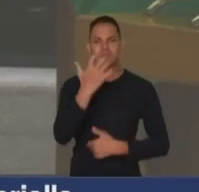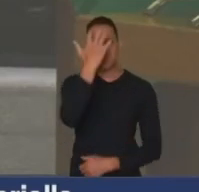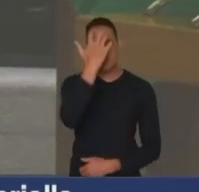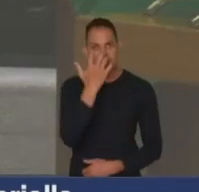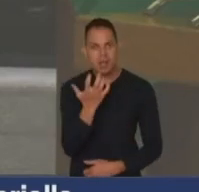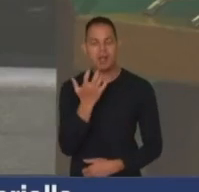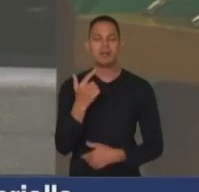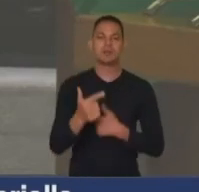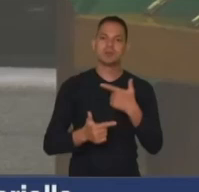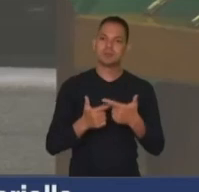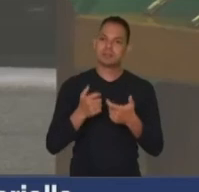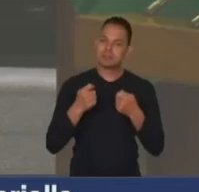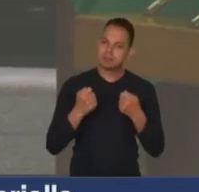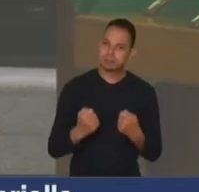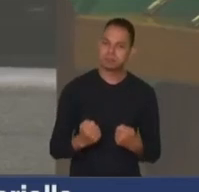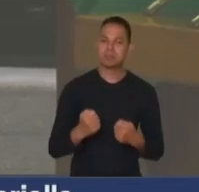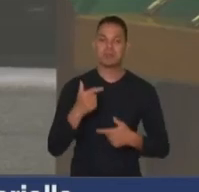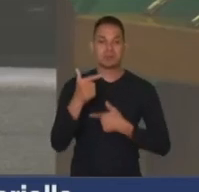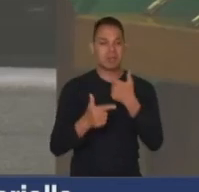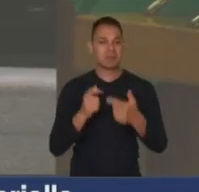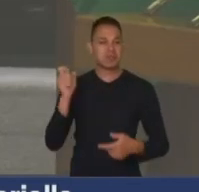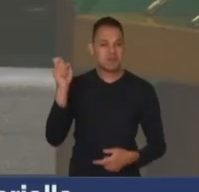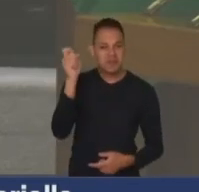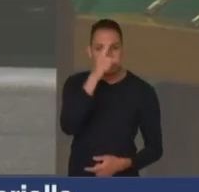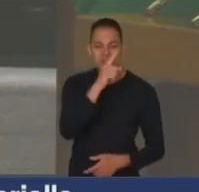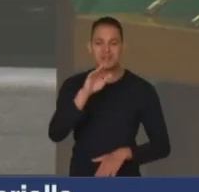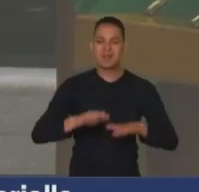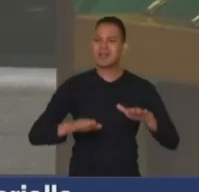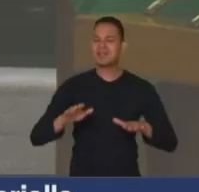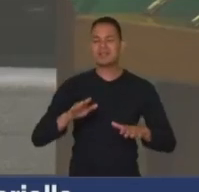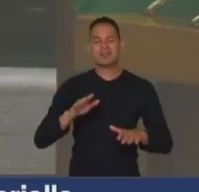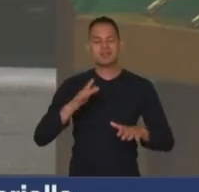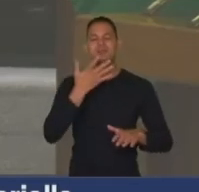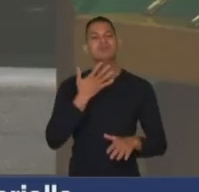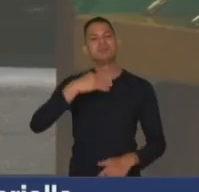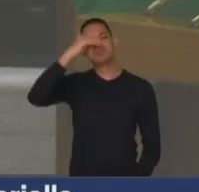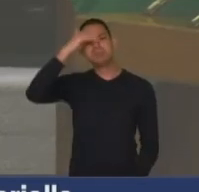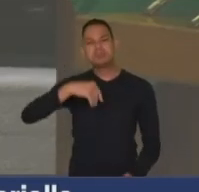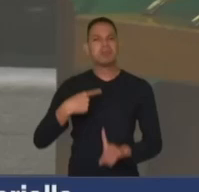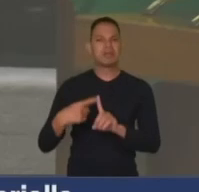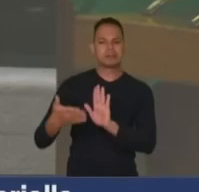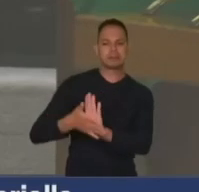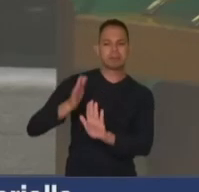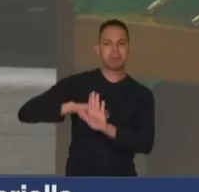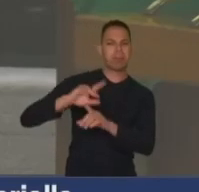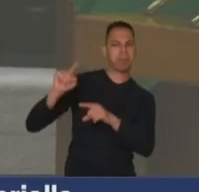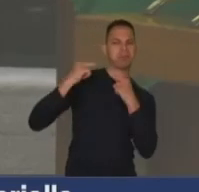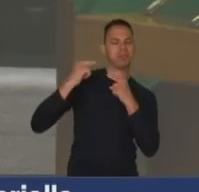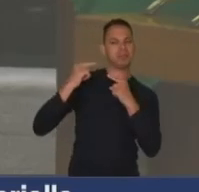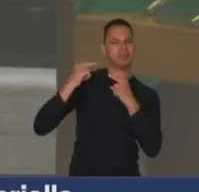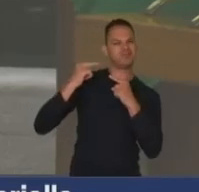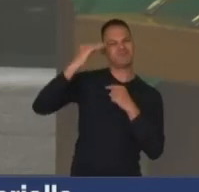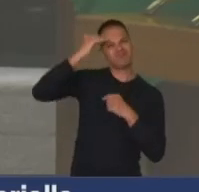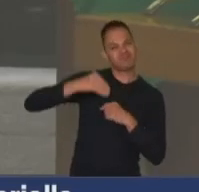um trabalho árduo, um trabalho difícil, que a gente muitas vezes tem vontade de desistir quando as ameaças chegavam, né, Thalíria? Mas